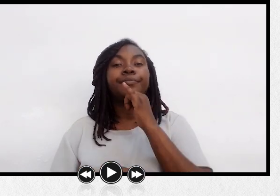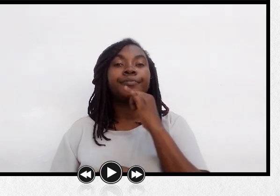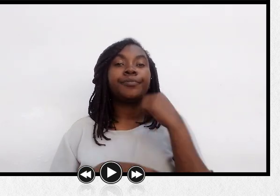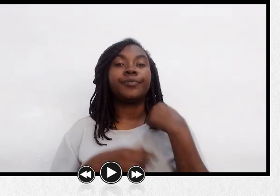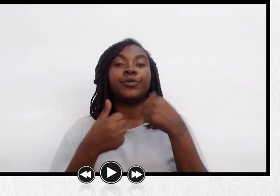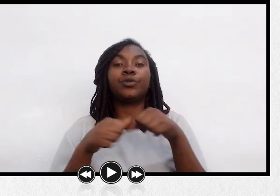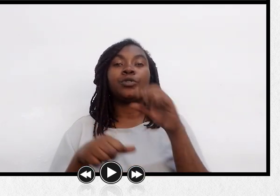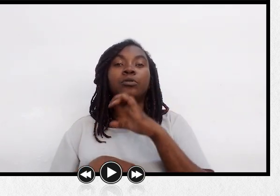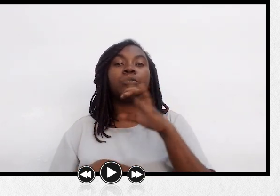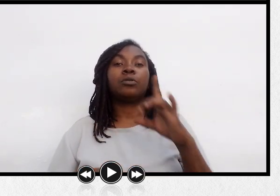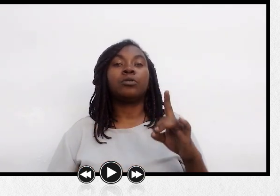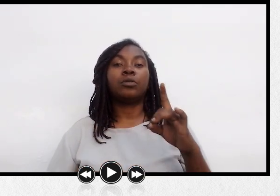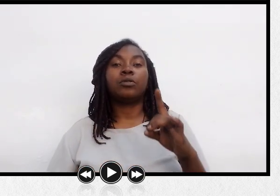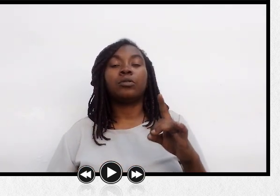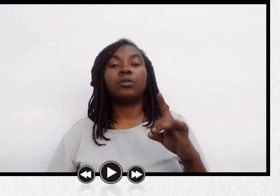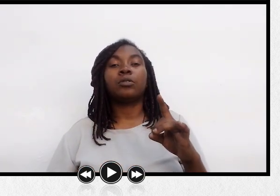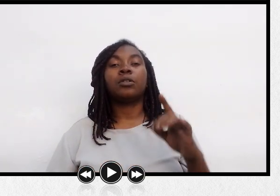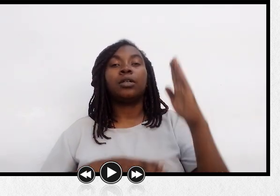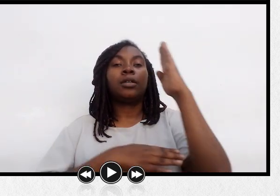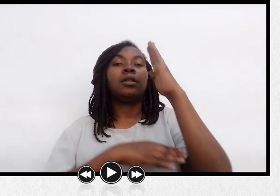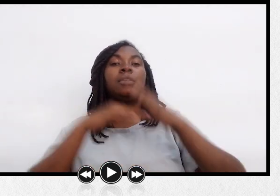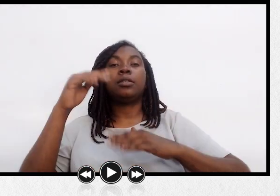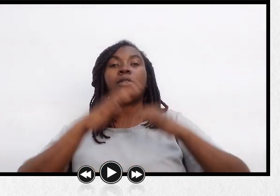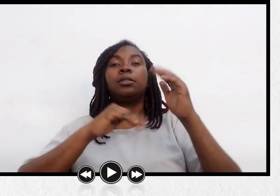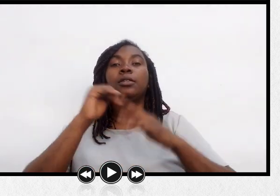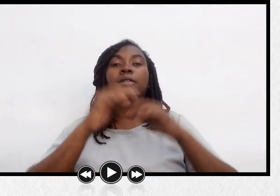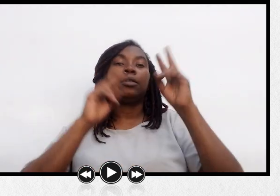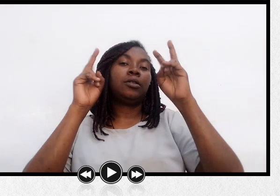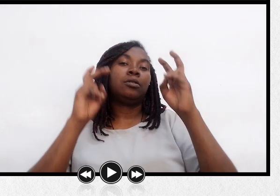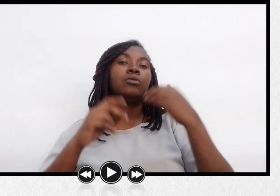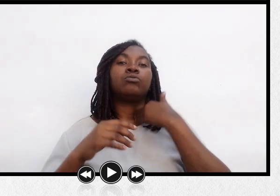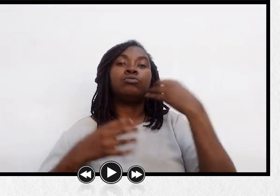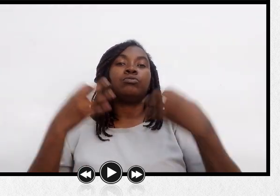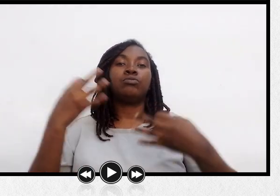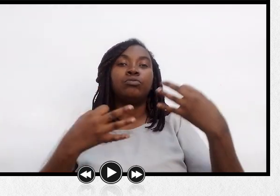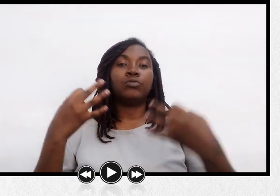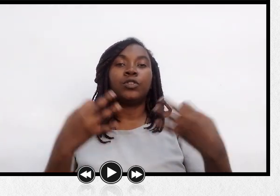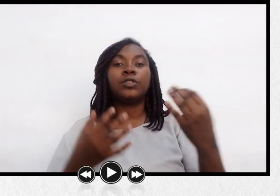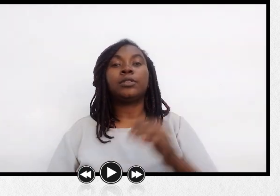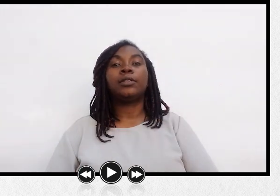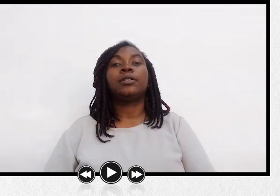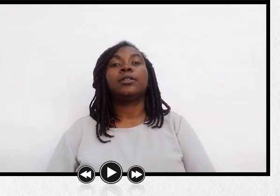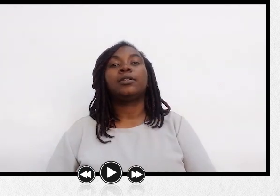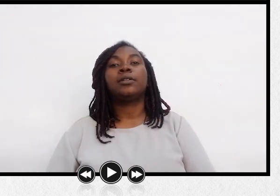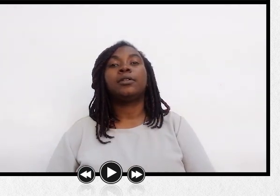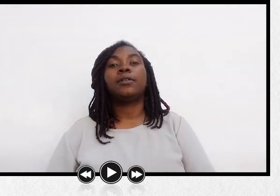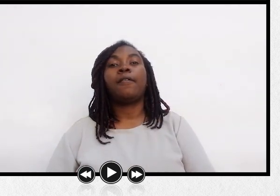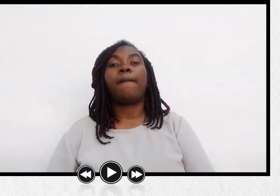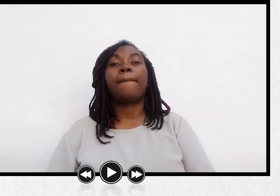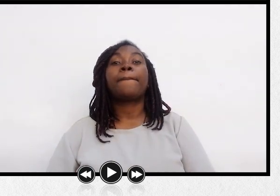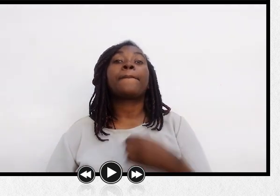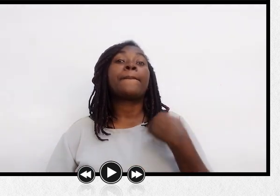na coordenação da Câmara Técnica de Assuntos Jurídicos e Institucionais em São Paulo. E nós